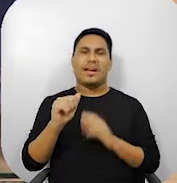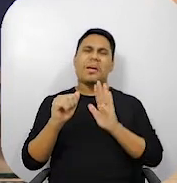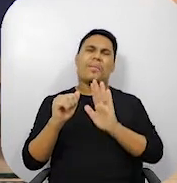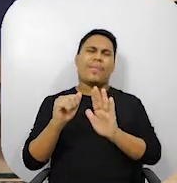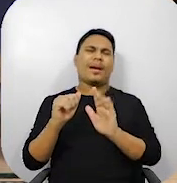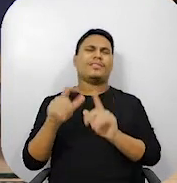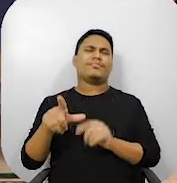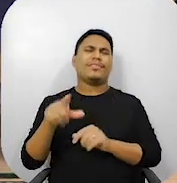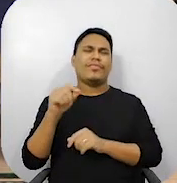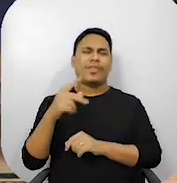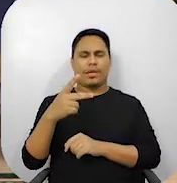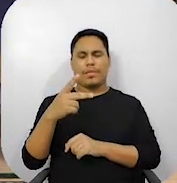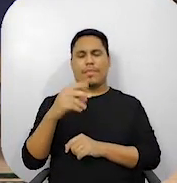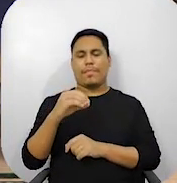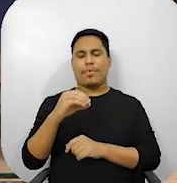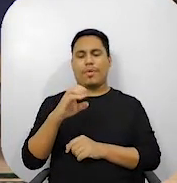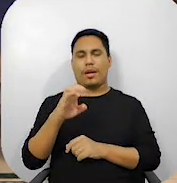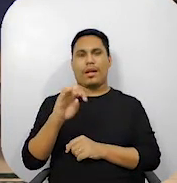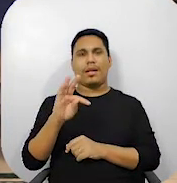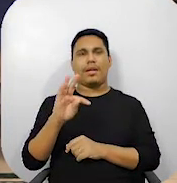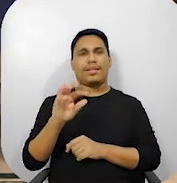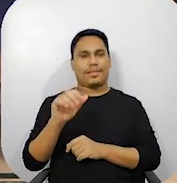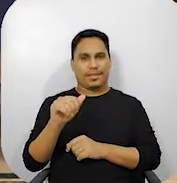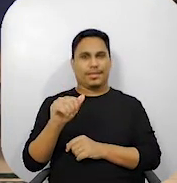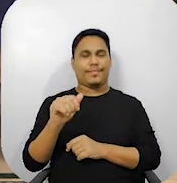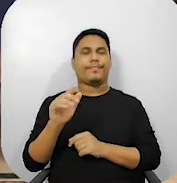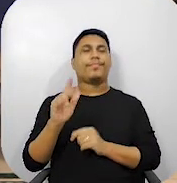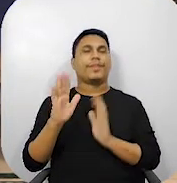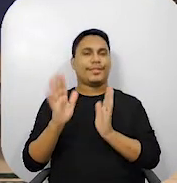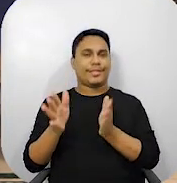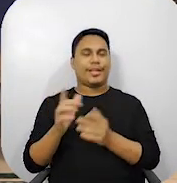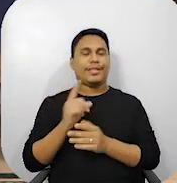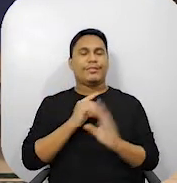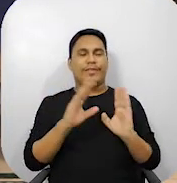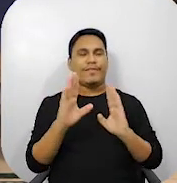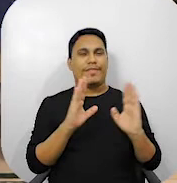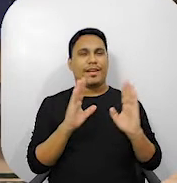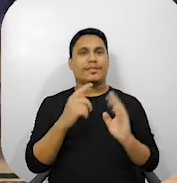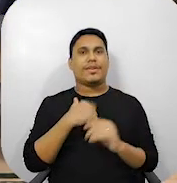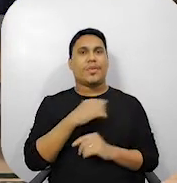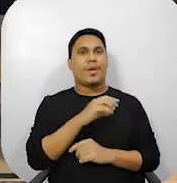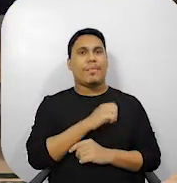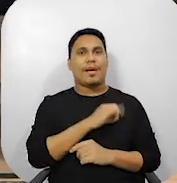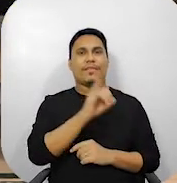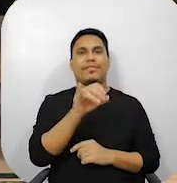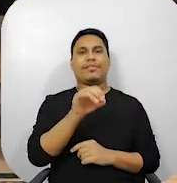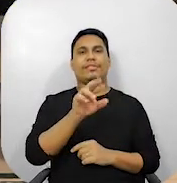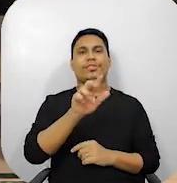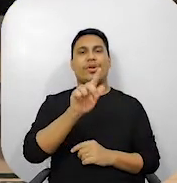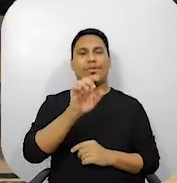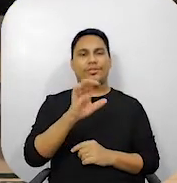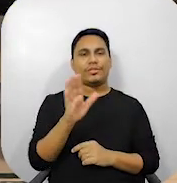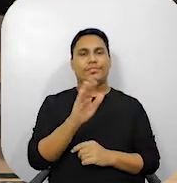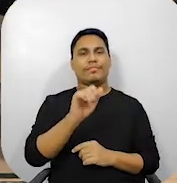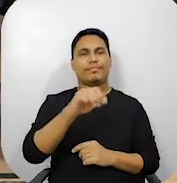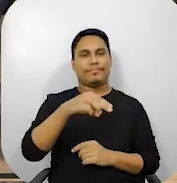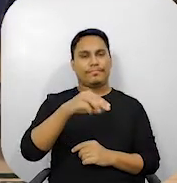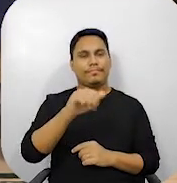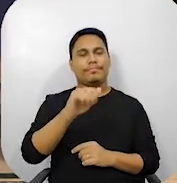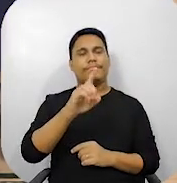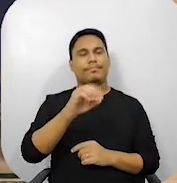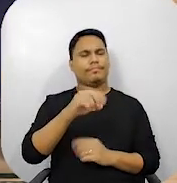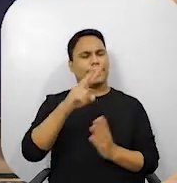que me marcou muito muitos passaram a se eu já tive uma fase que eu adorava Jorge Amado eu li Toda obra dele outros